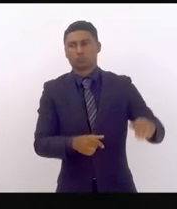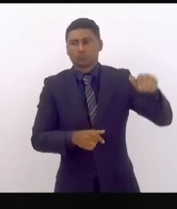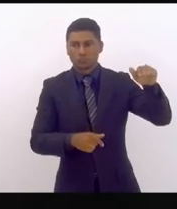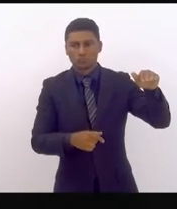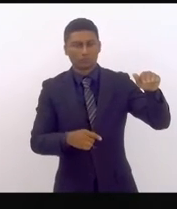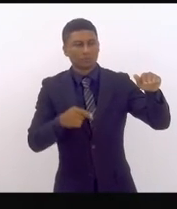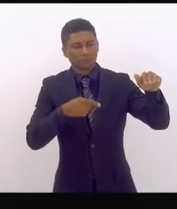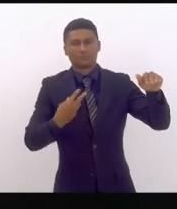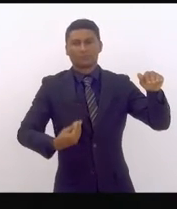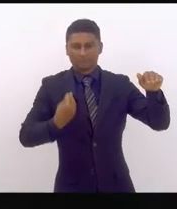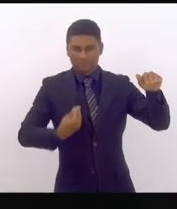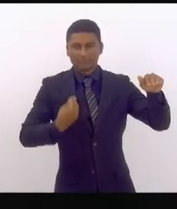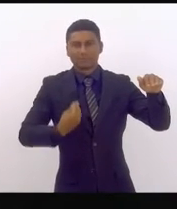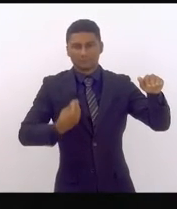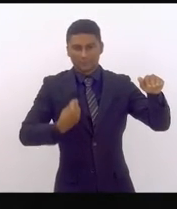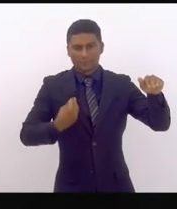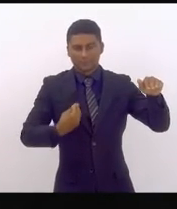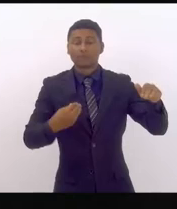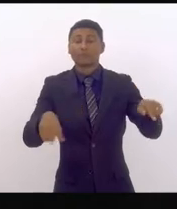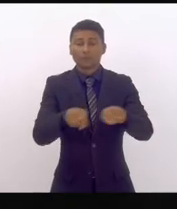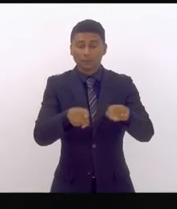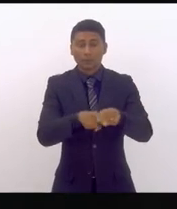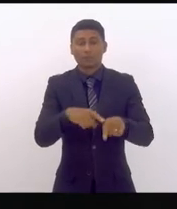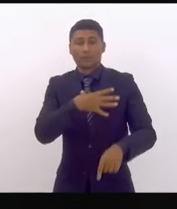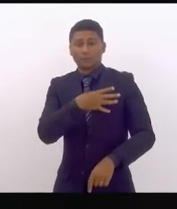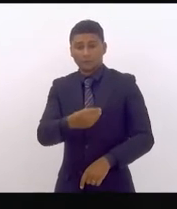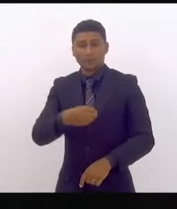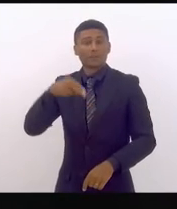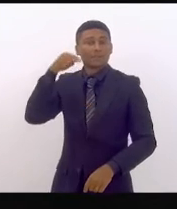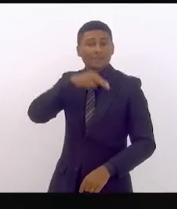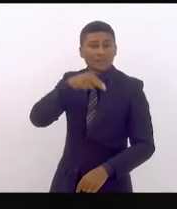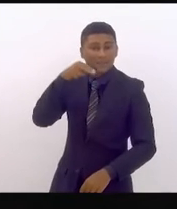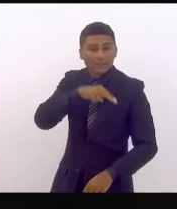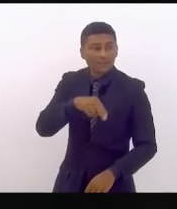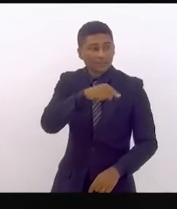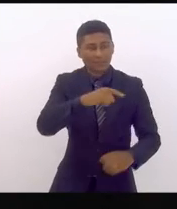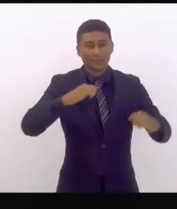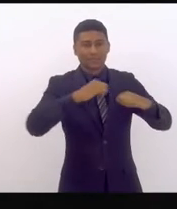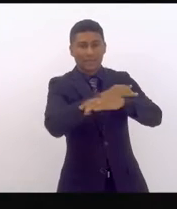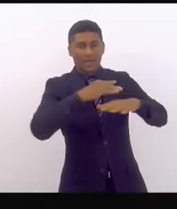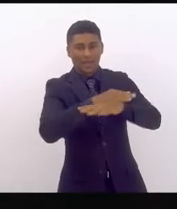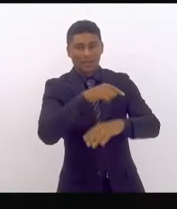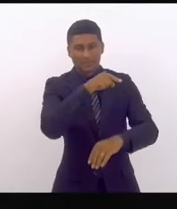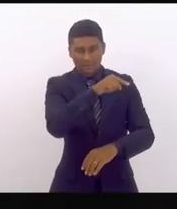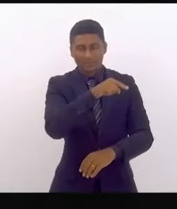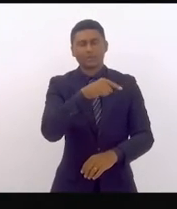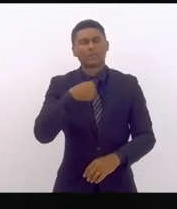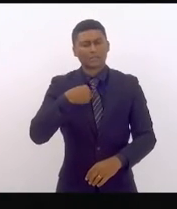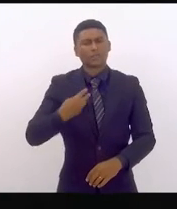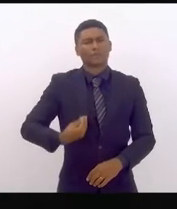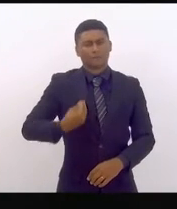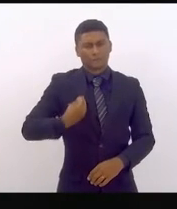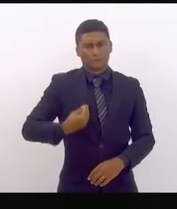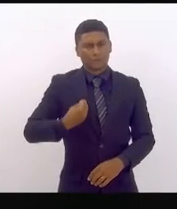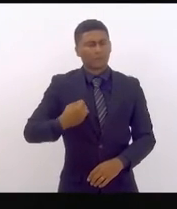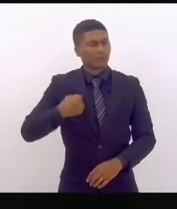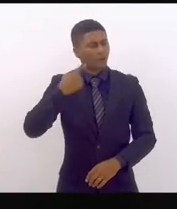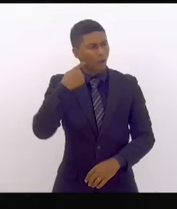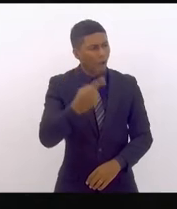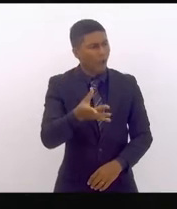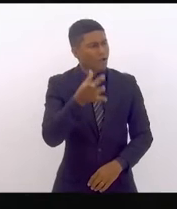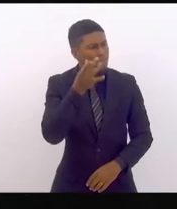vivendo ainda E cria os meus filhos e minha neta Maria na cidade de São João de Meriti eu presenciei aquela cultura